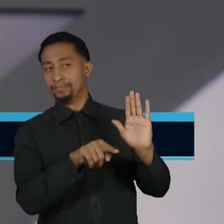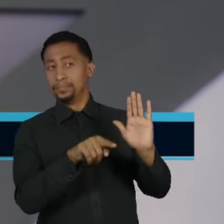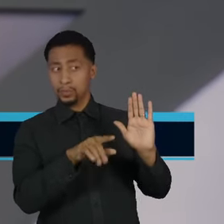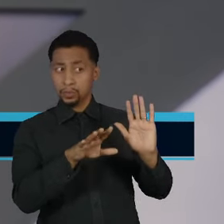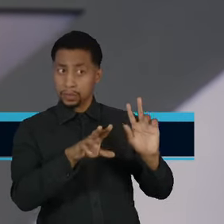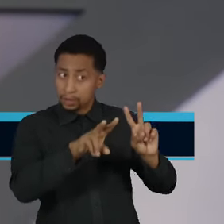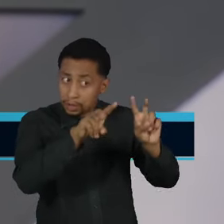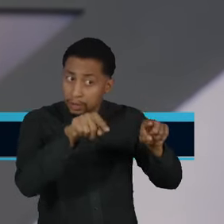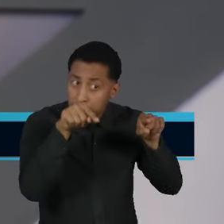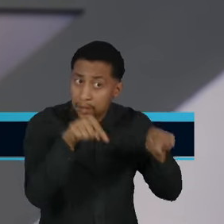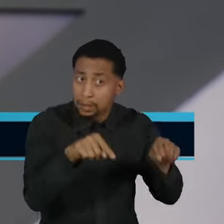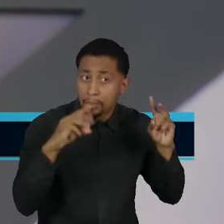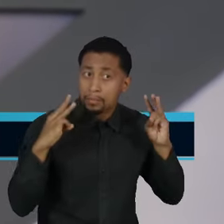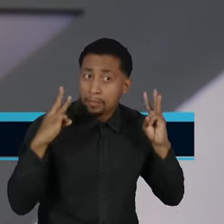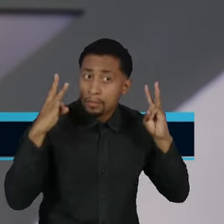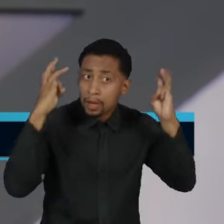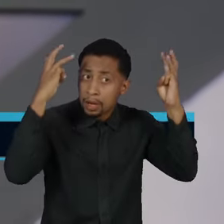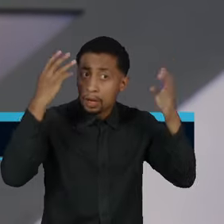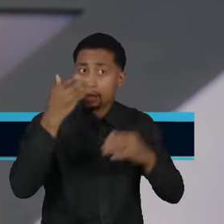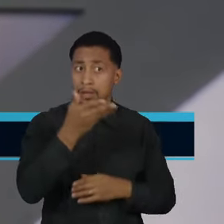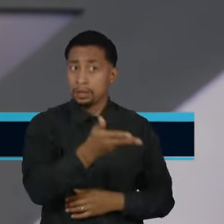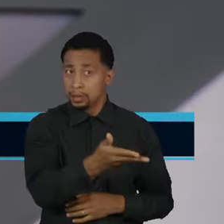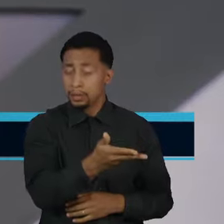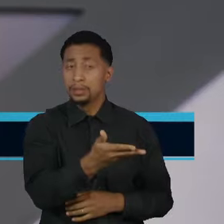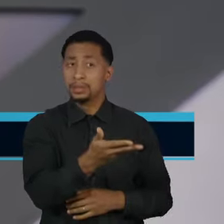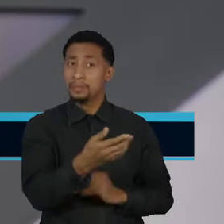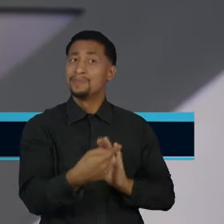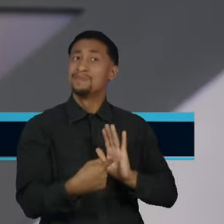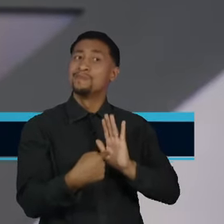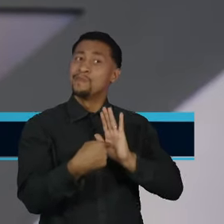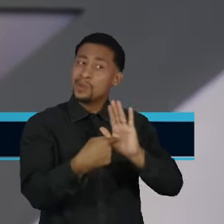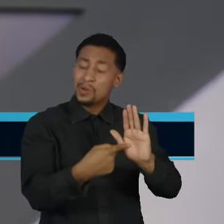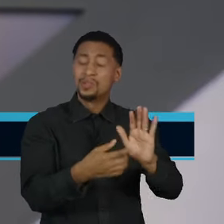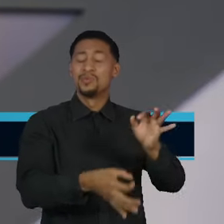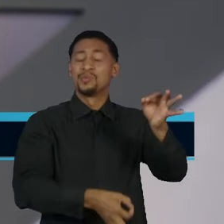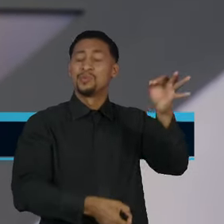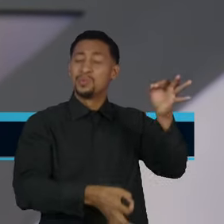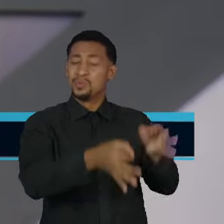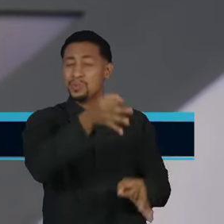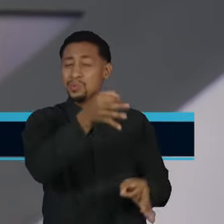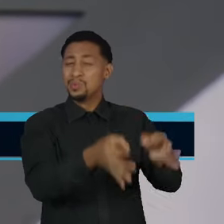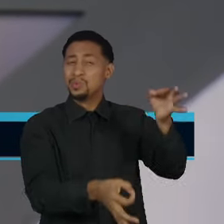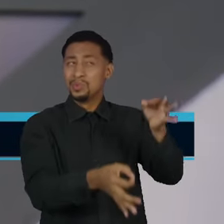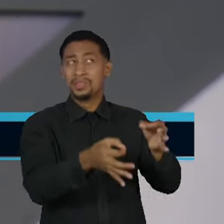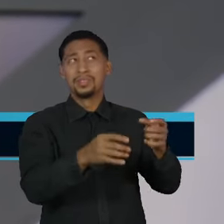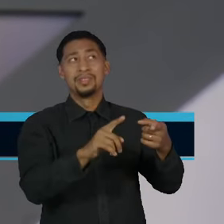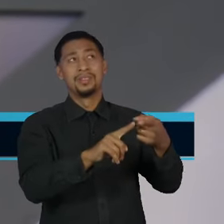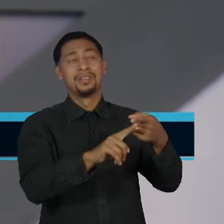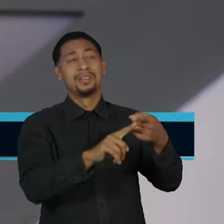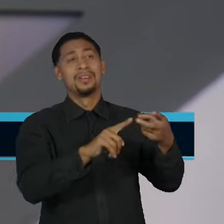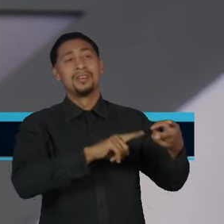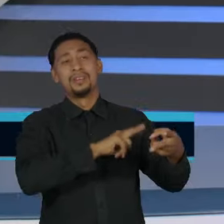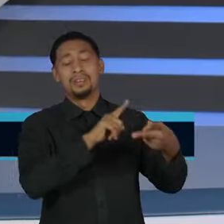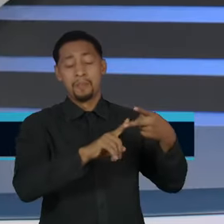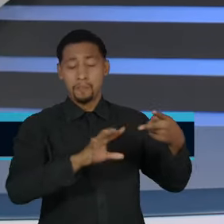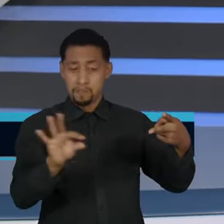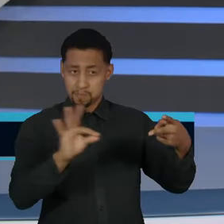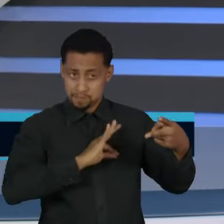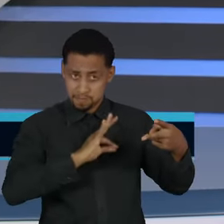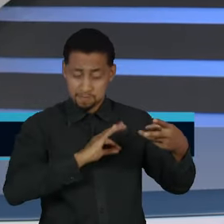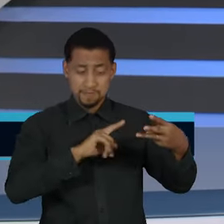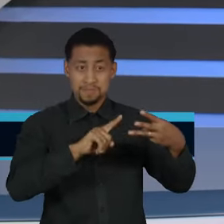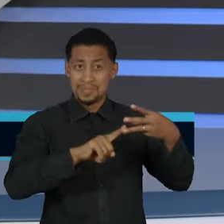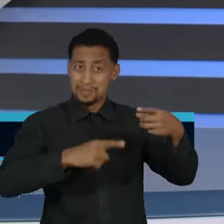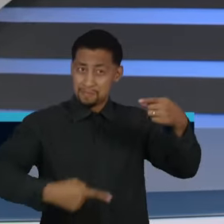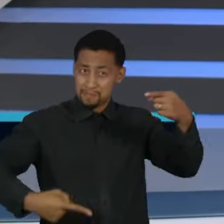Marielle, como está relacionada toda a questão judicial, policial e política. Aí,